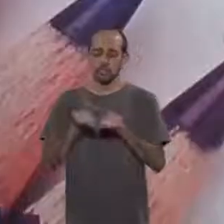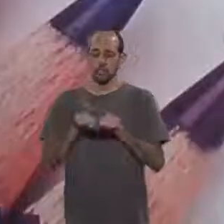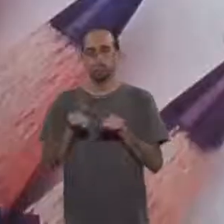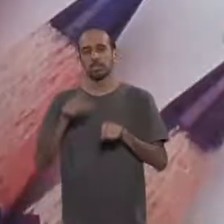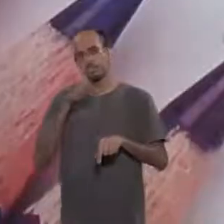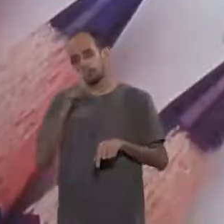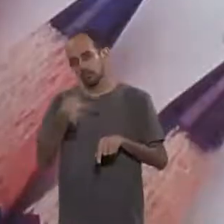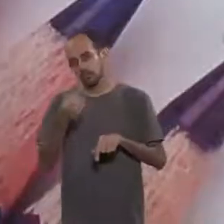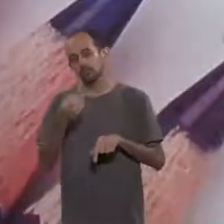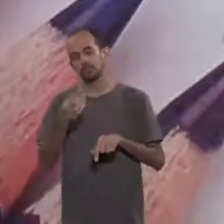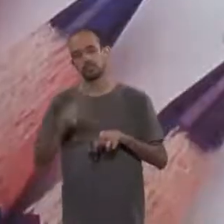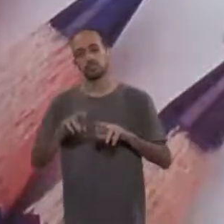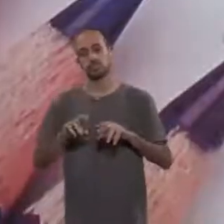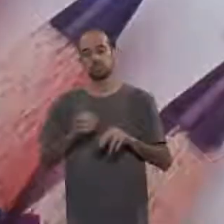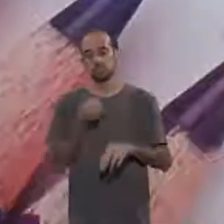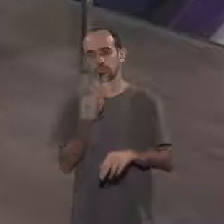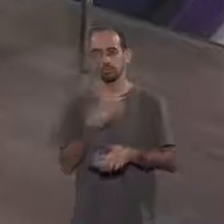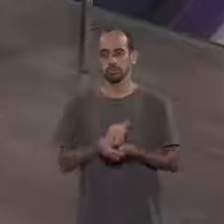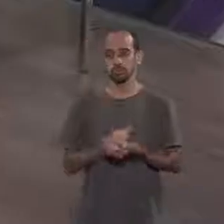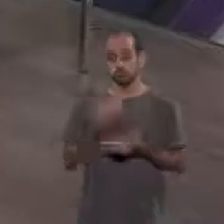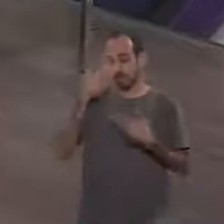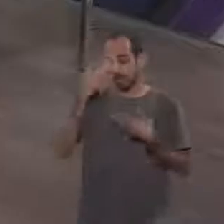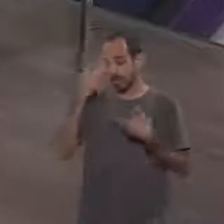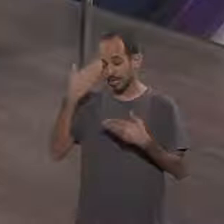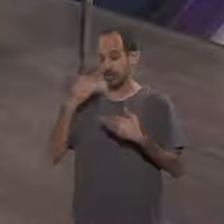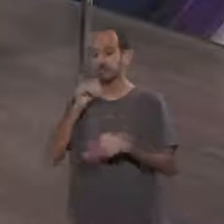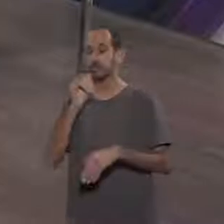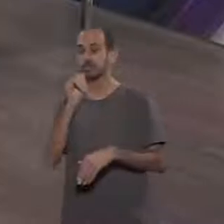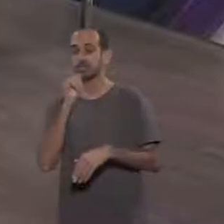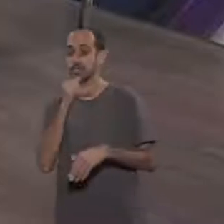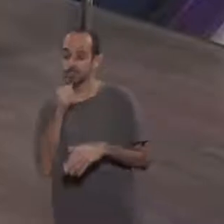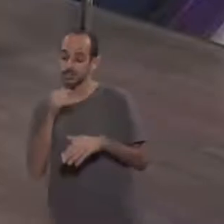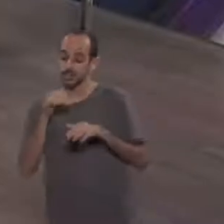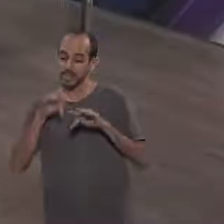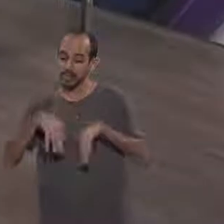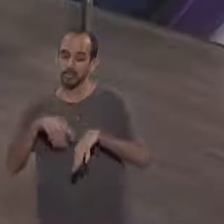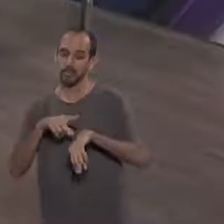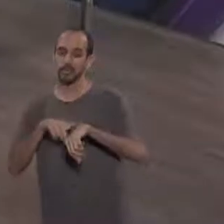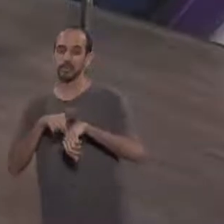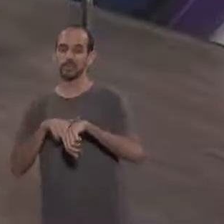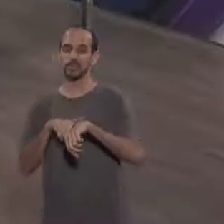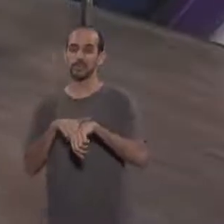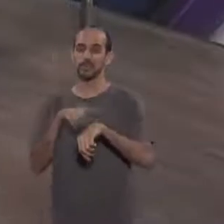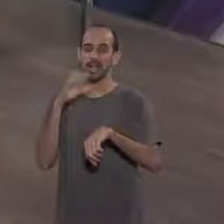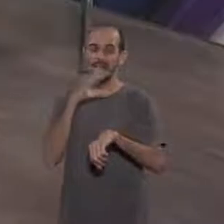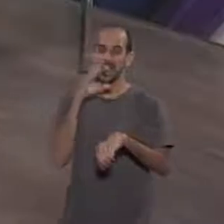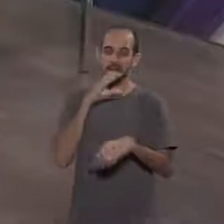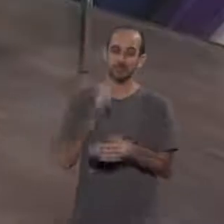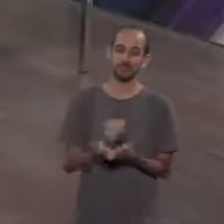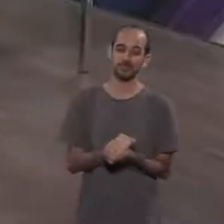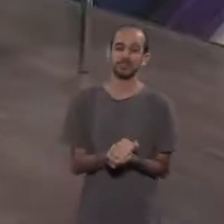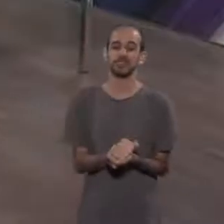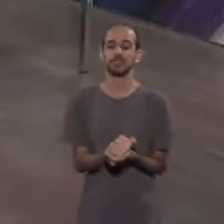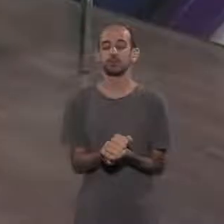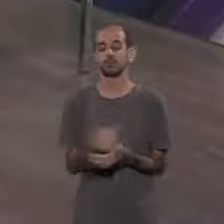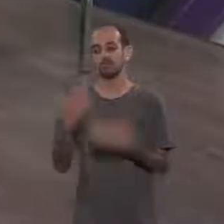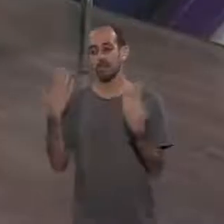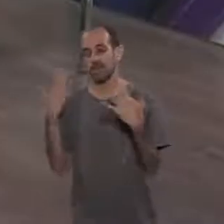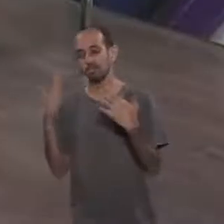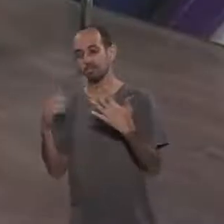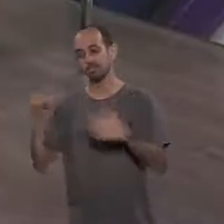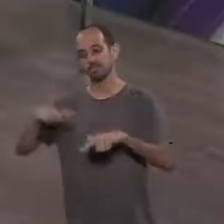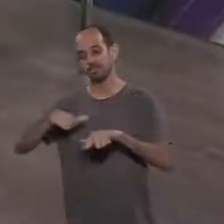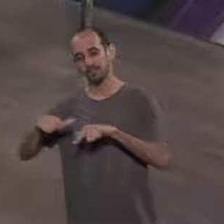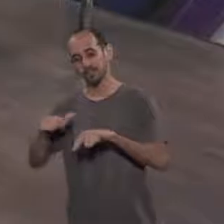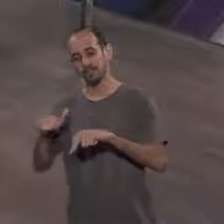fazendo toda a diferença. Gente, muitíssimo obrigada. Infelizmente, o nosso tempo acabou. Passa muito rápido. Parabéns pelo trabalho